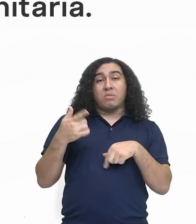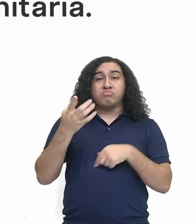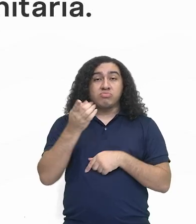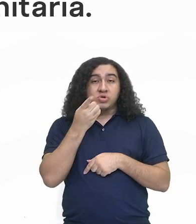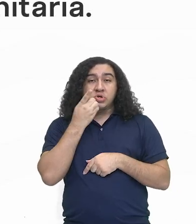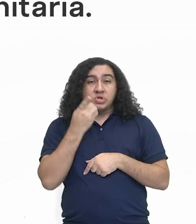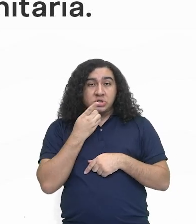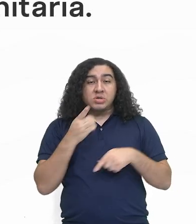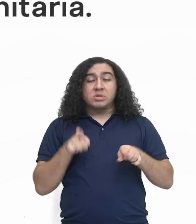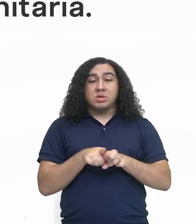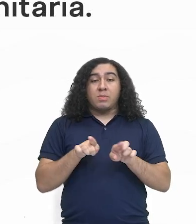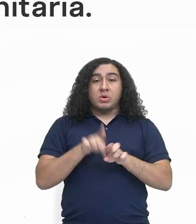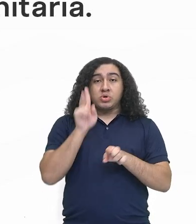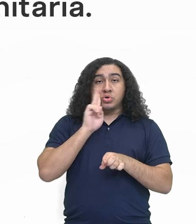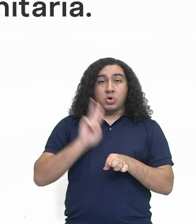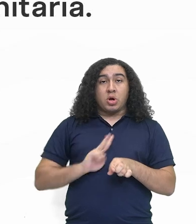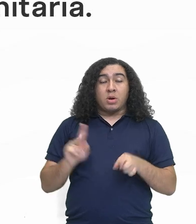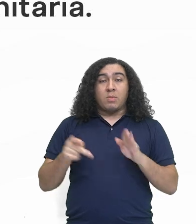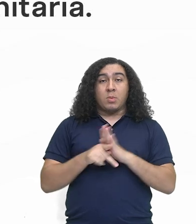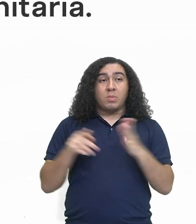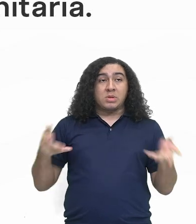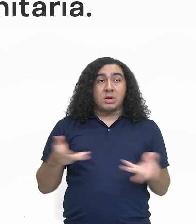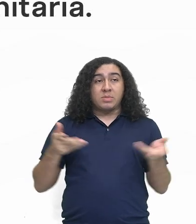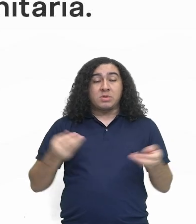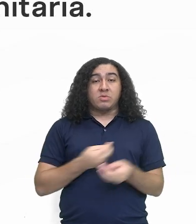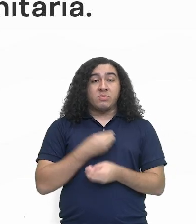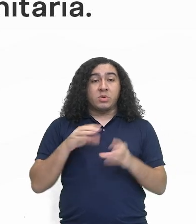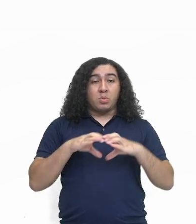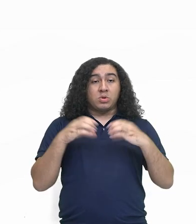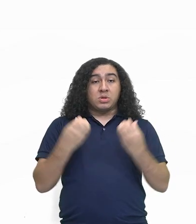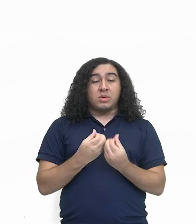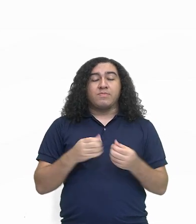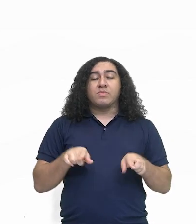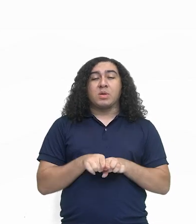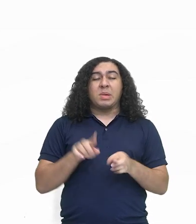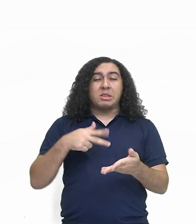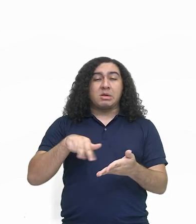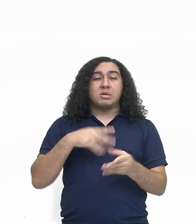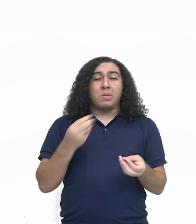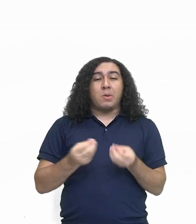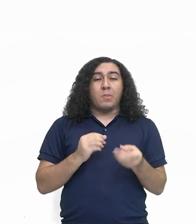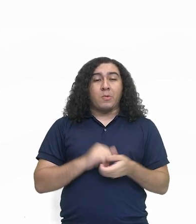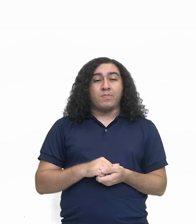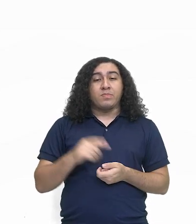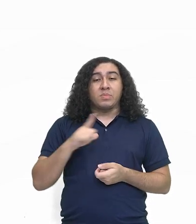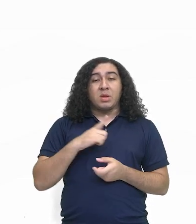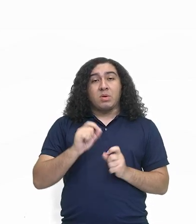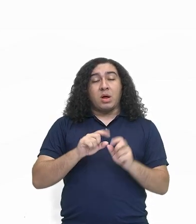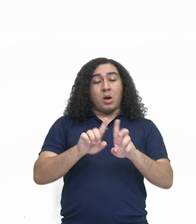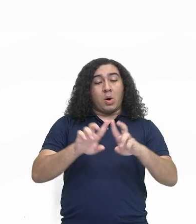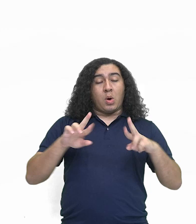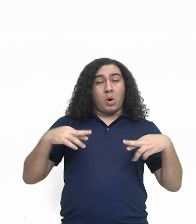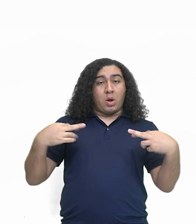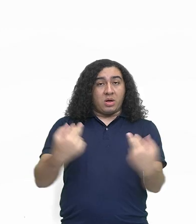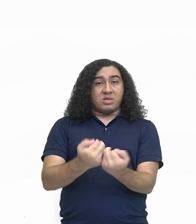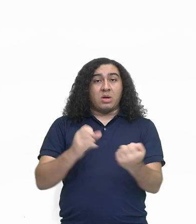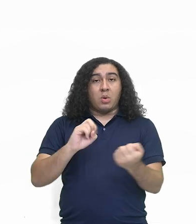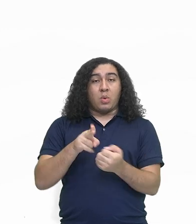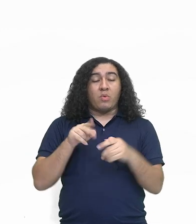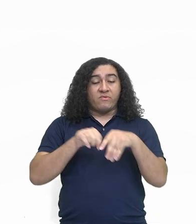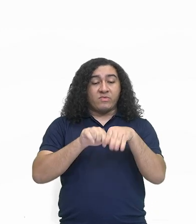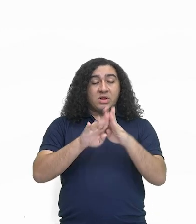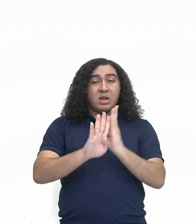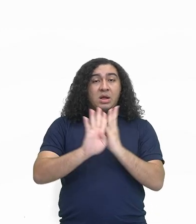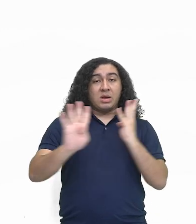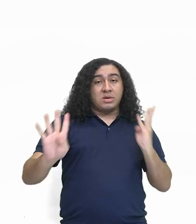resistência e celebração da vida comunitária. E a sua dança, como é que é feita? É executada em rodas ou fileiras, com homens e